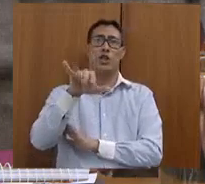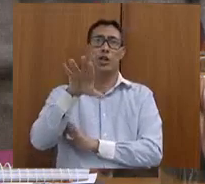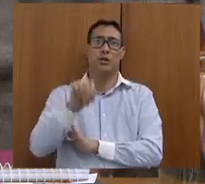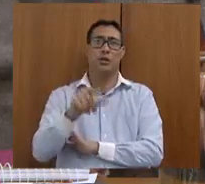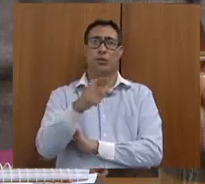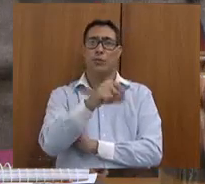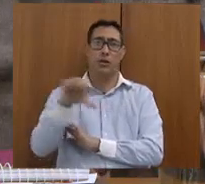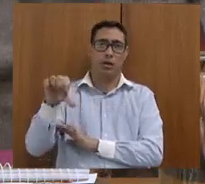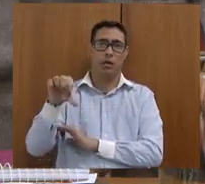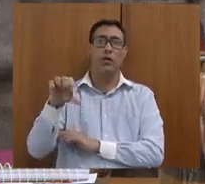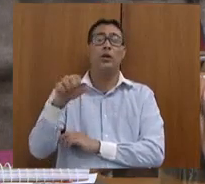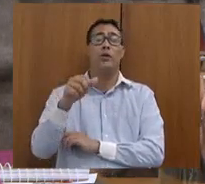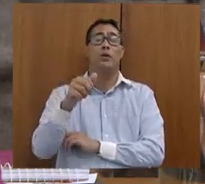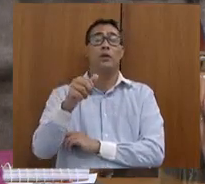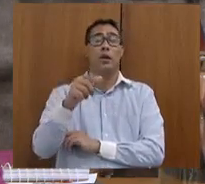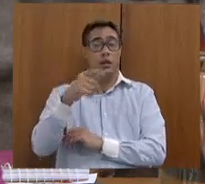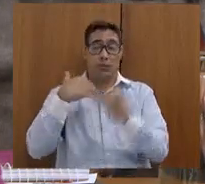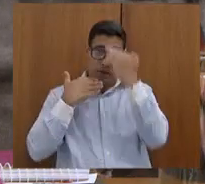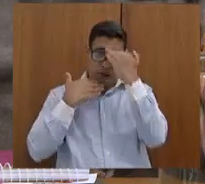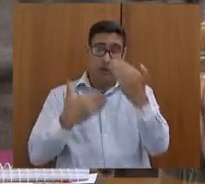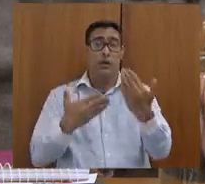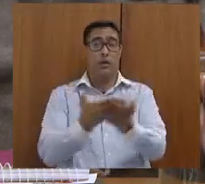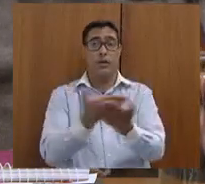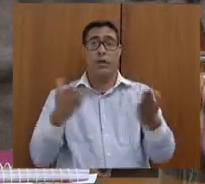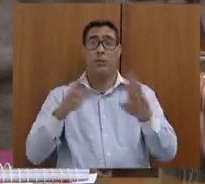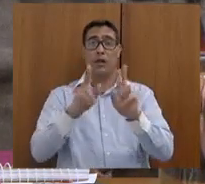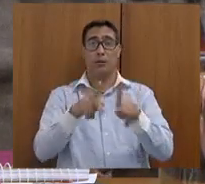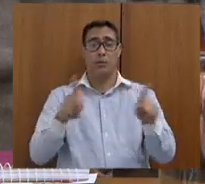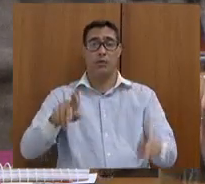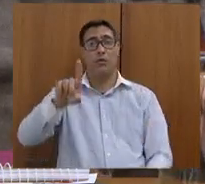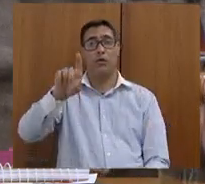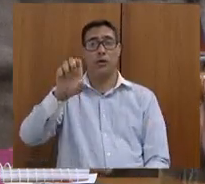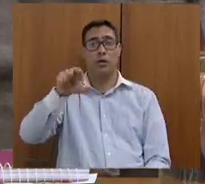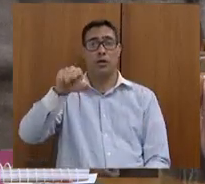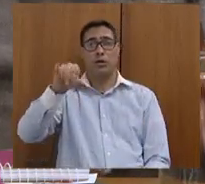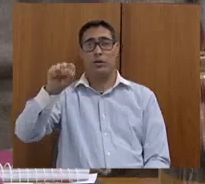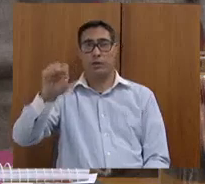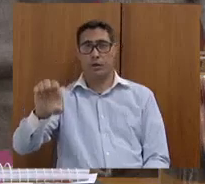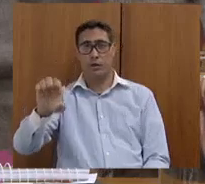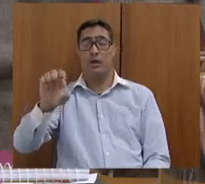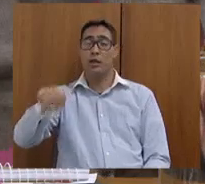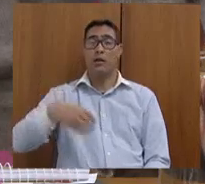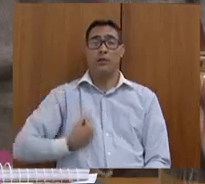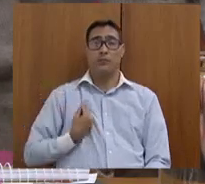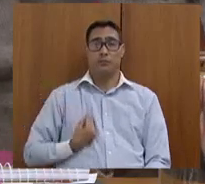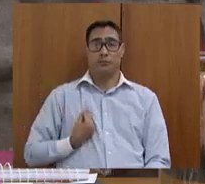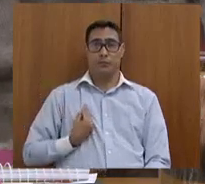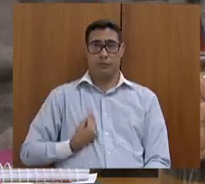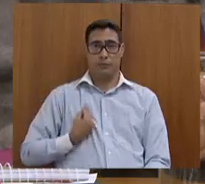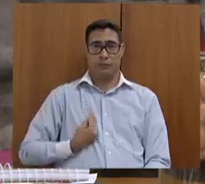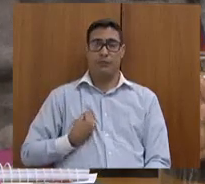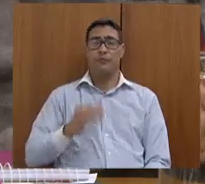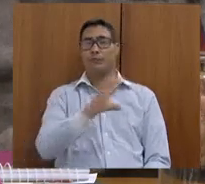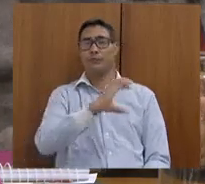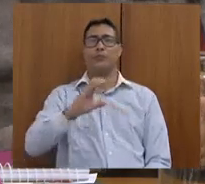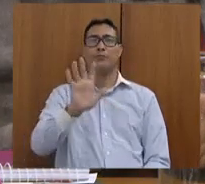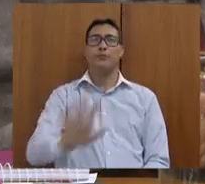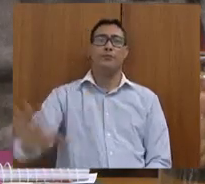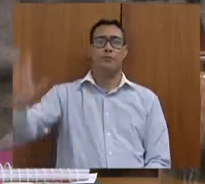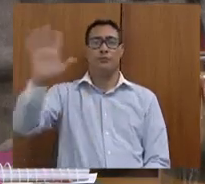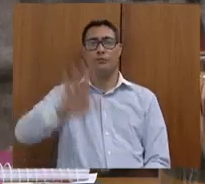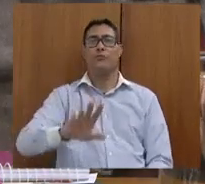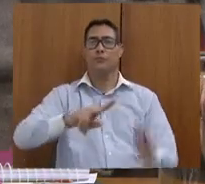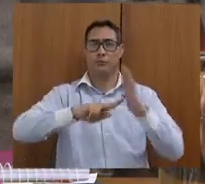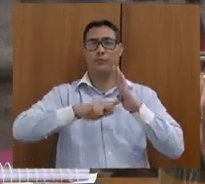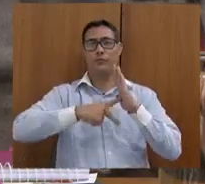2019 permitam agradecer através da professora Denise de Paulo Romano que está aqui conosco coordenadora geral doce